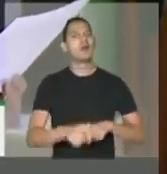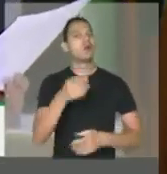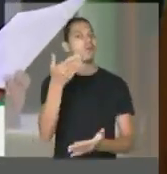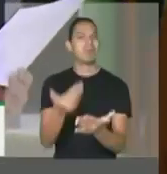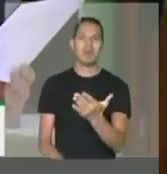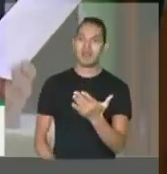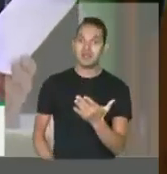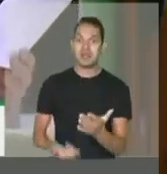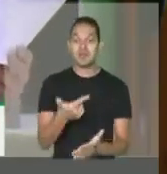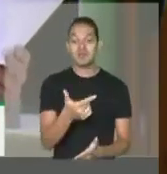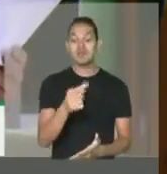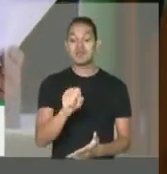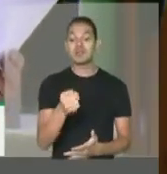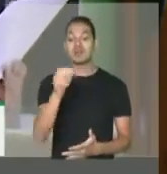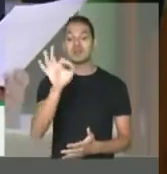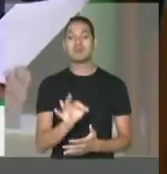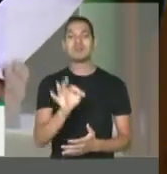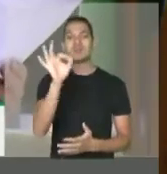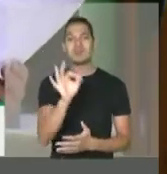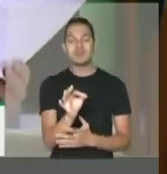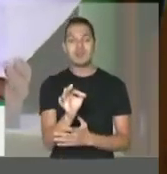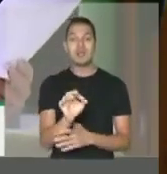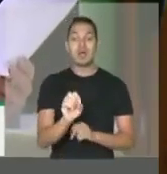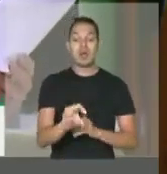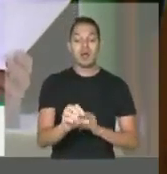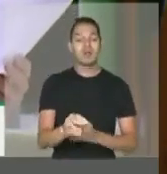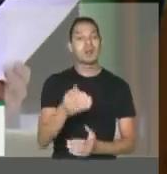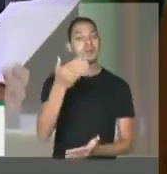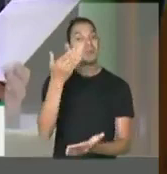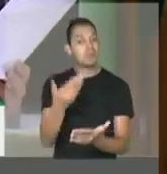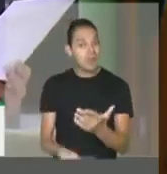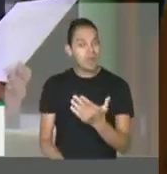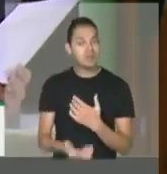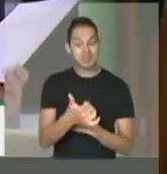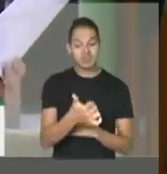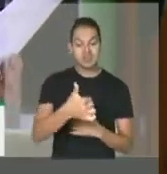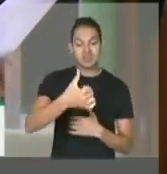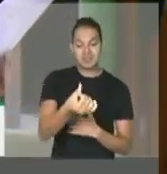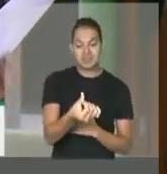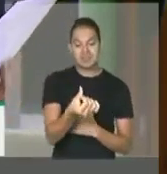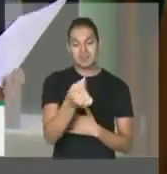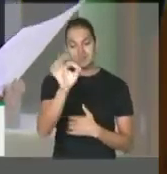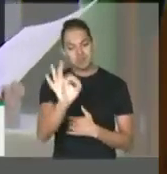agricultura perde 28%, a educação perde